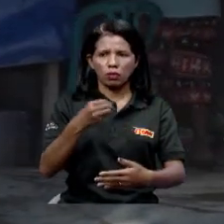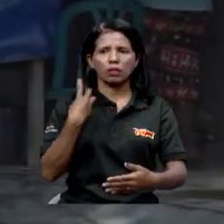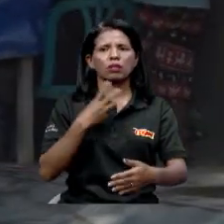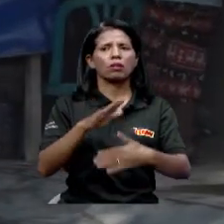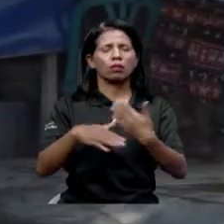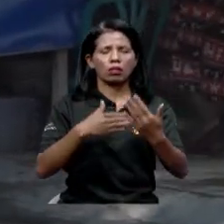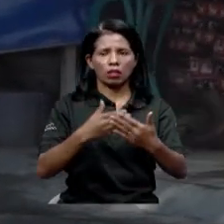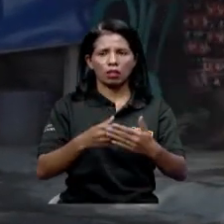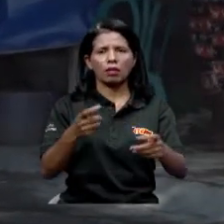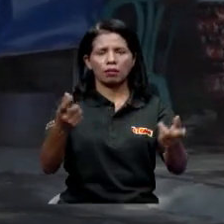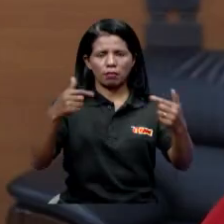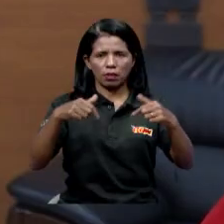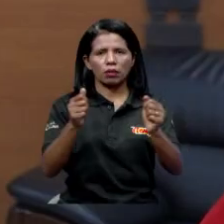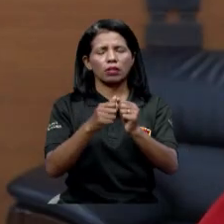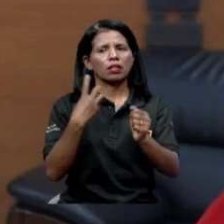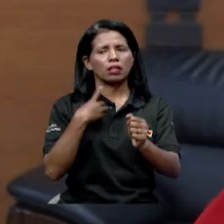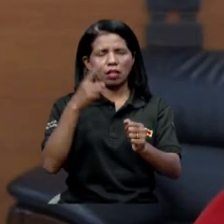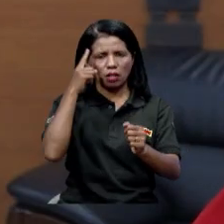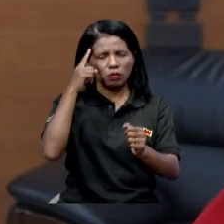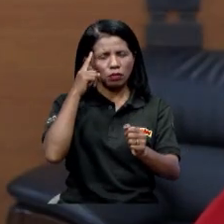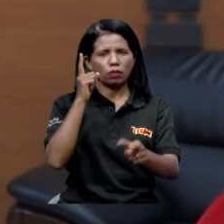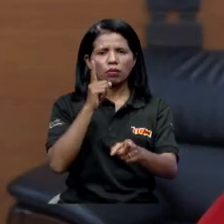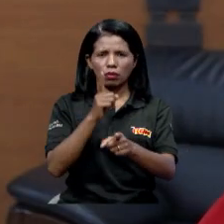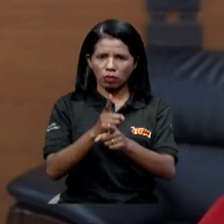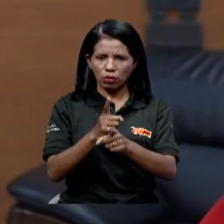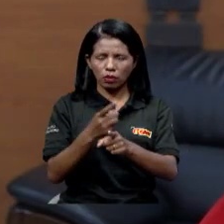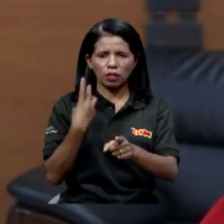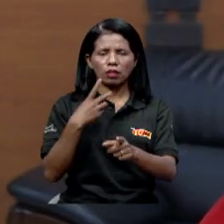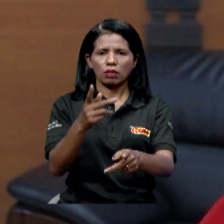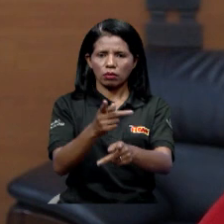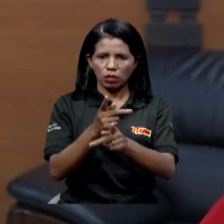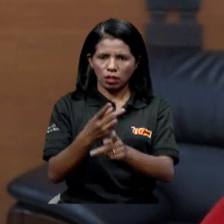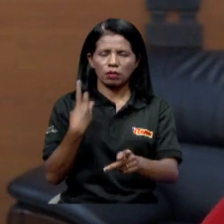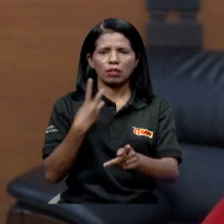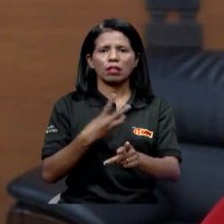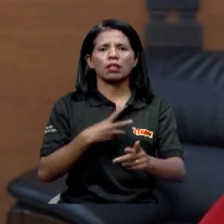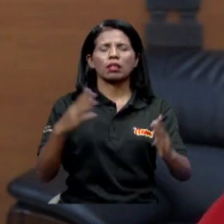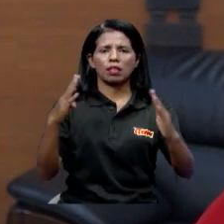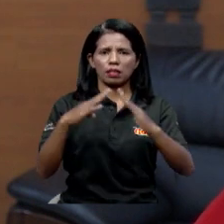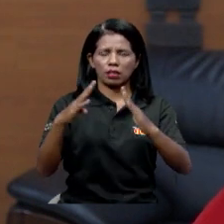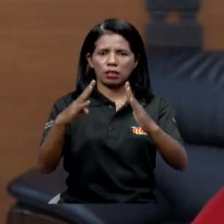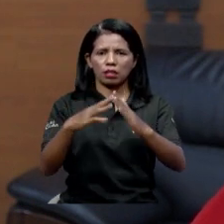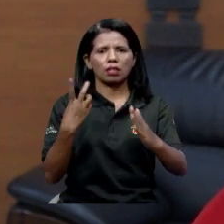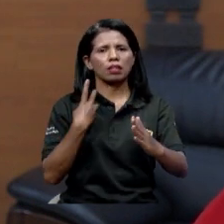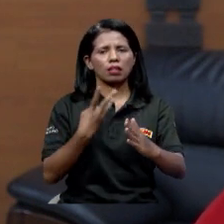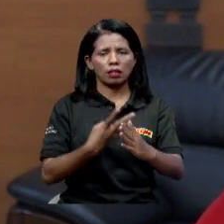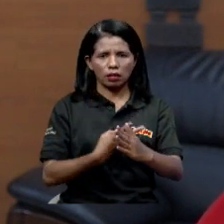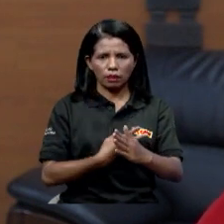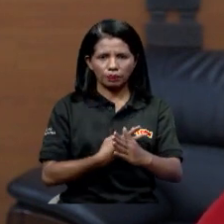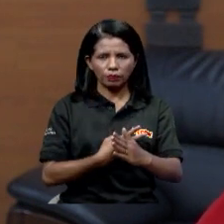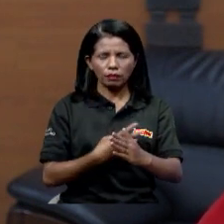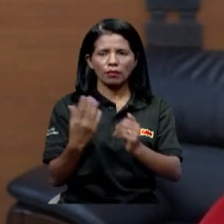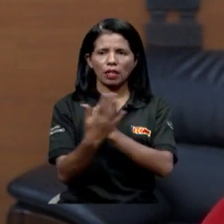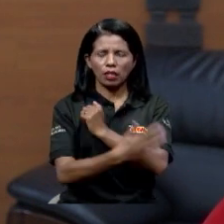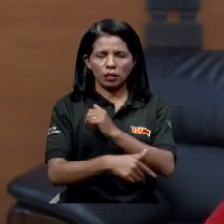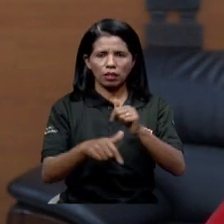hoi tini konsciensi rasik, kita hutu maka tenggi proteza itania sidadi, itania nasaun